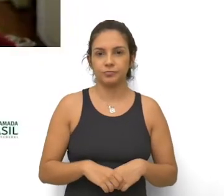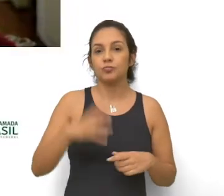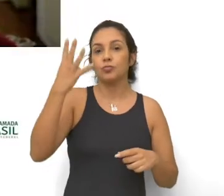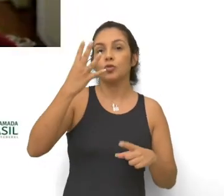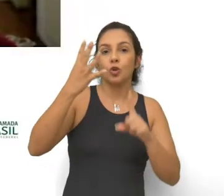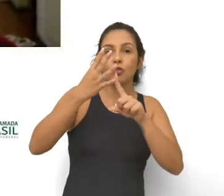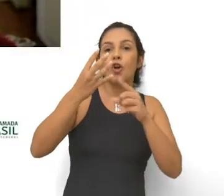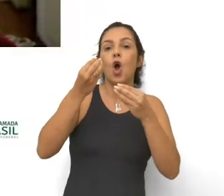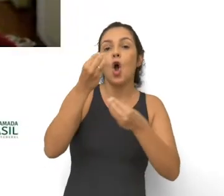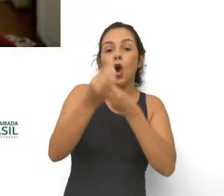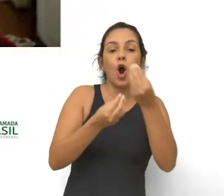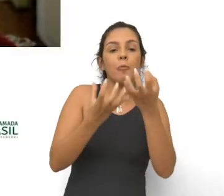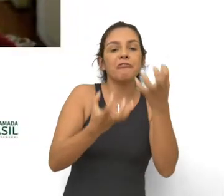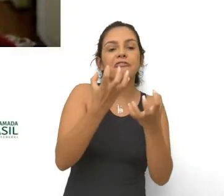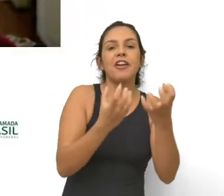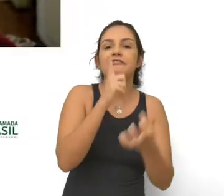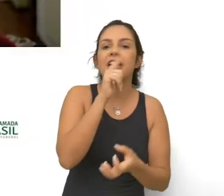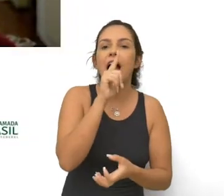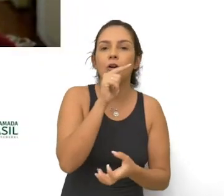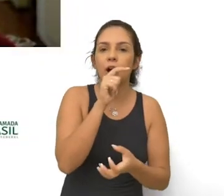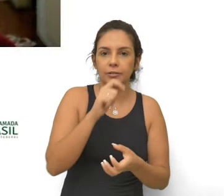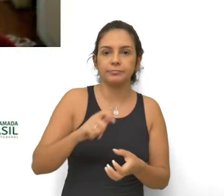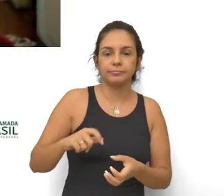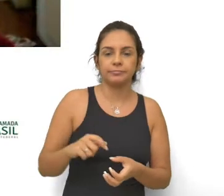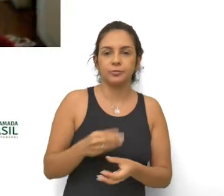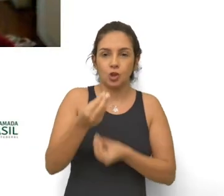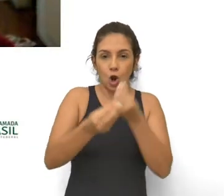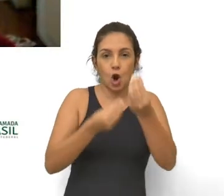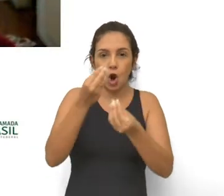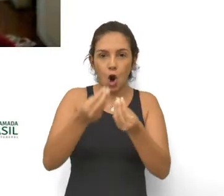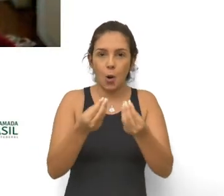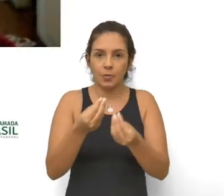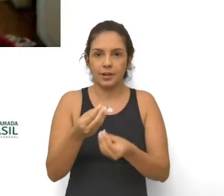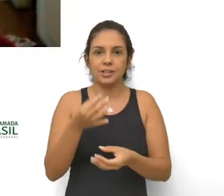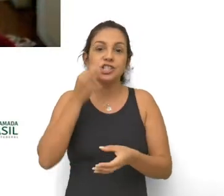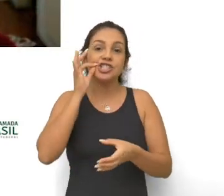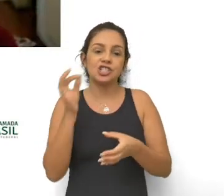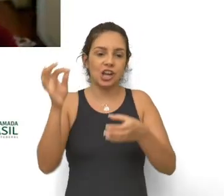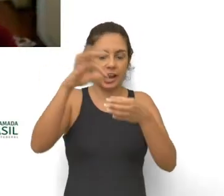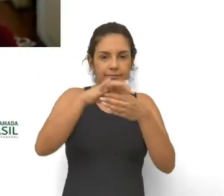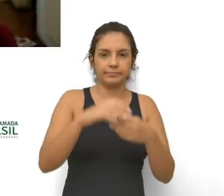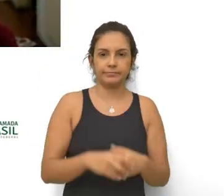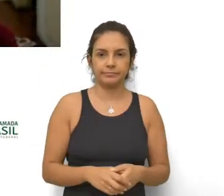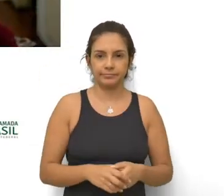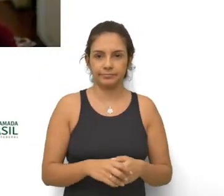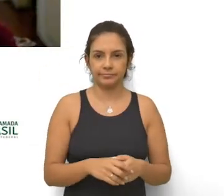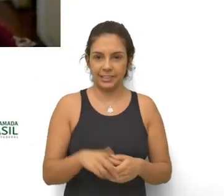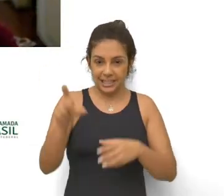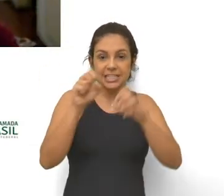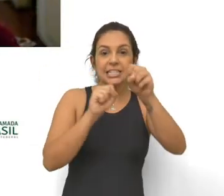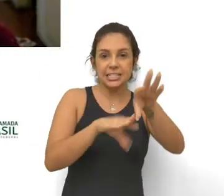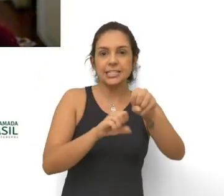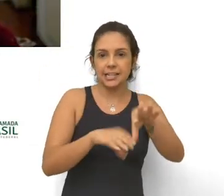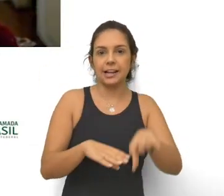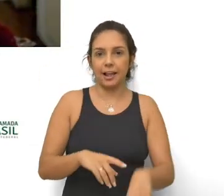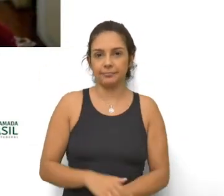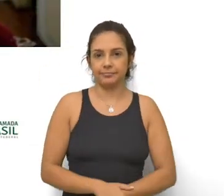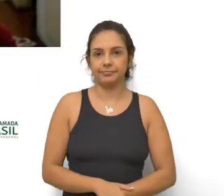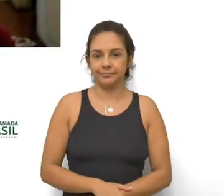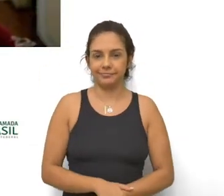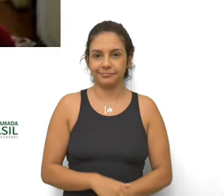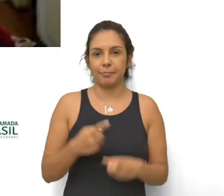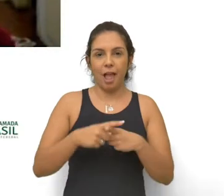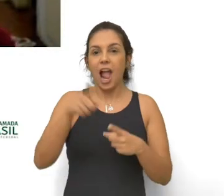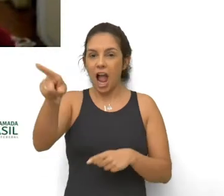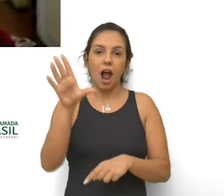você ferve uma água. E quinta aula, como é que você põe um saquinho de chá dentro da água? Depois que ela ensinasse isso tudo, aí ela podia ter